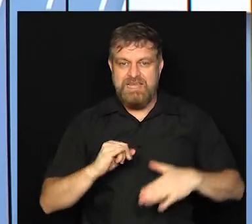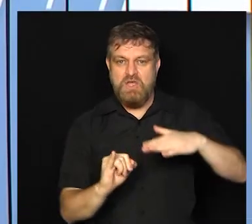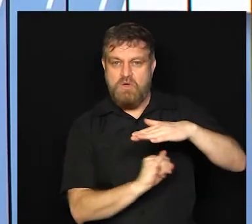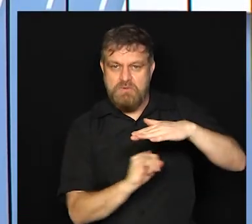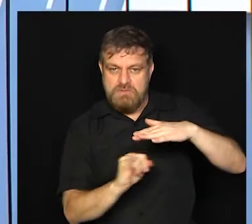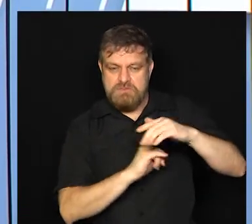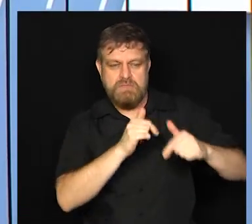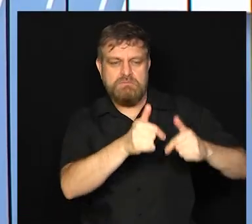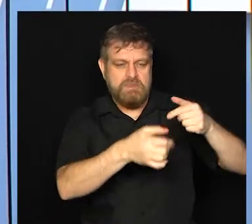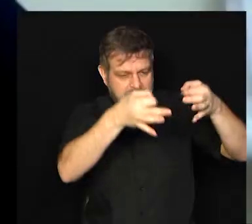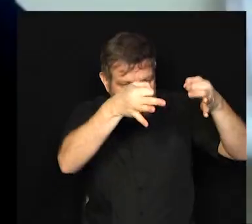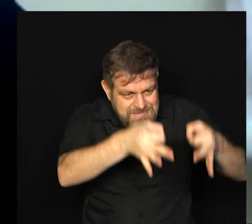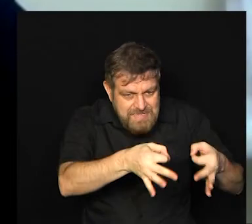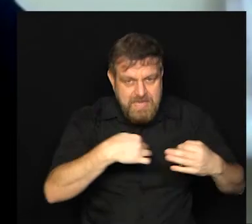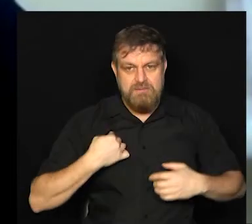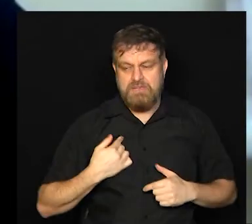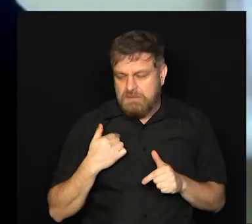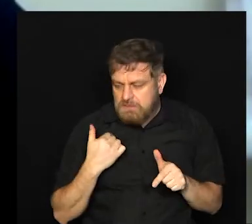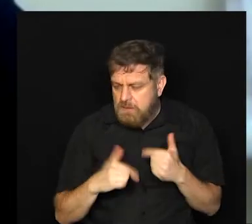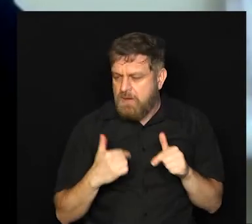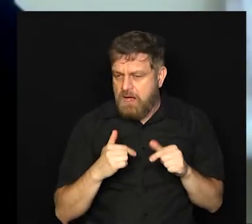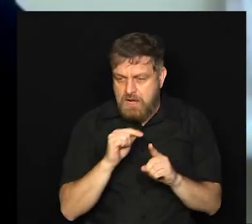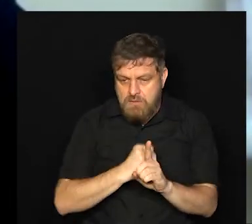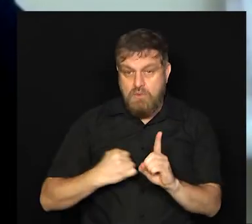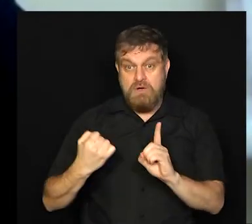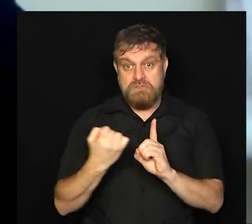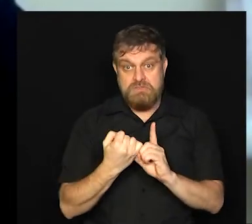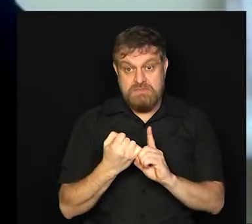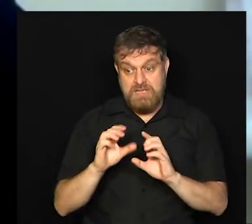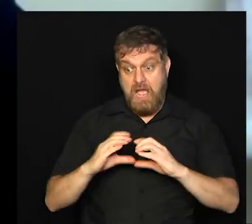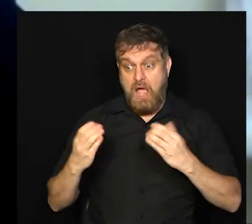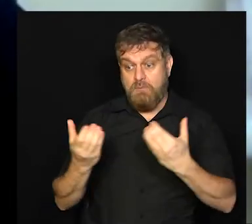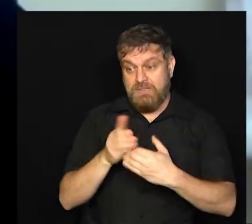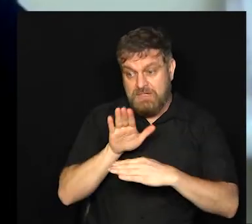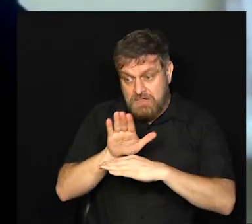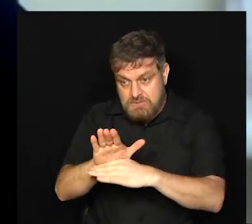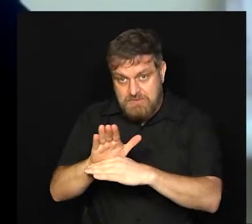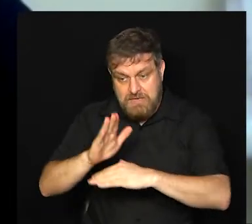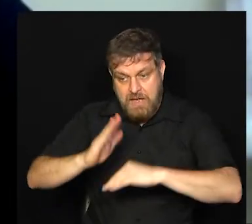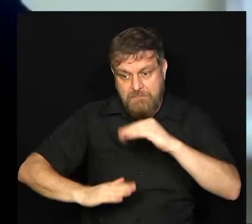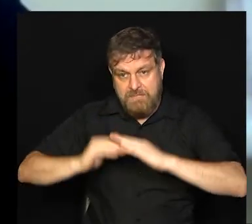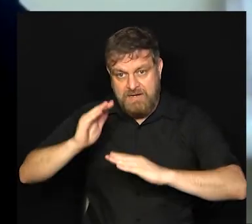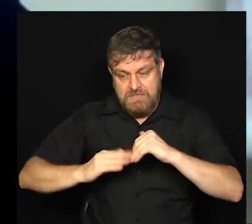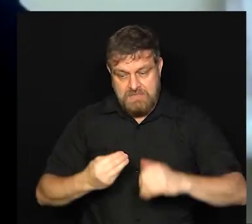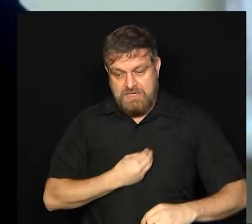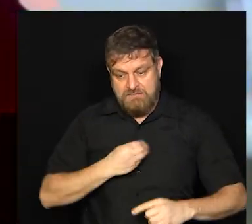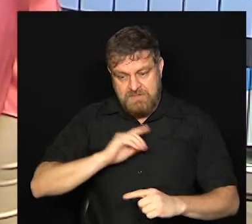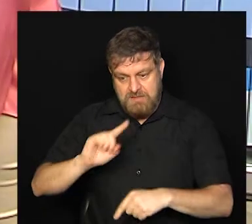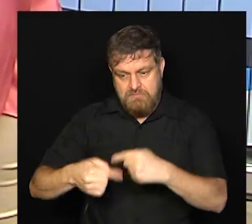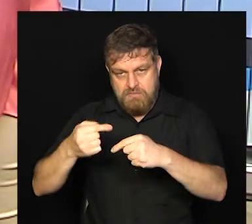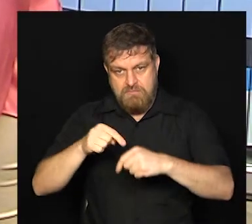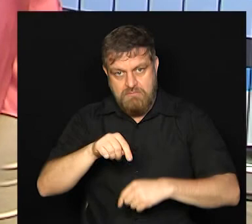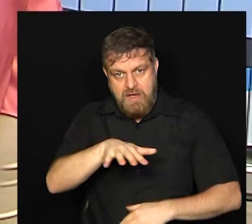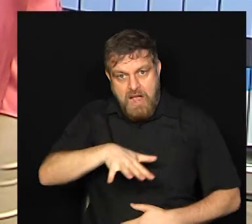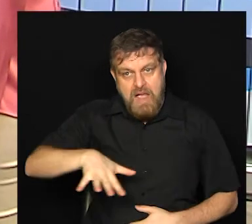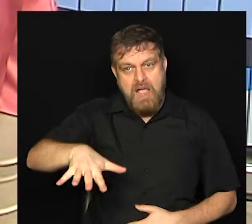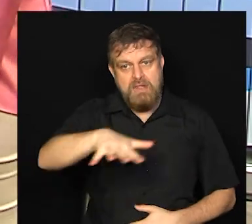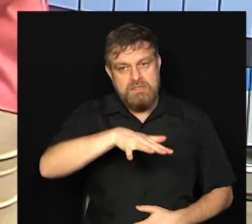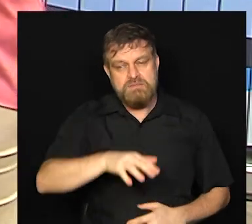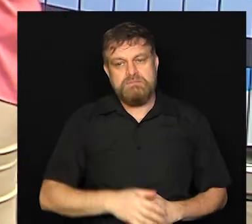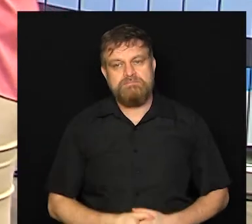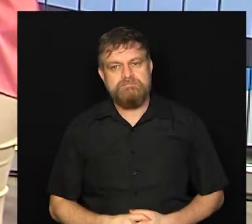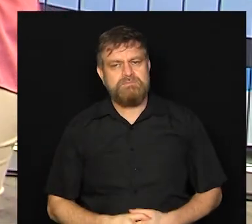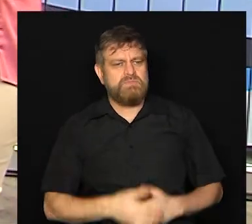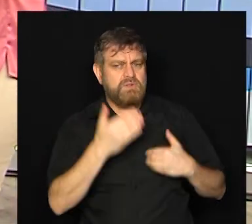instituição séria, que tem trabalhado pela comunidade, tem trabalhado para fazer a diferença aqui na região. Eu agradeço